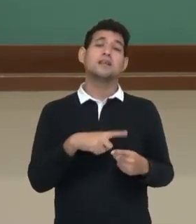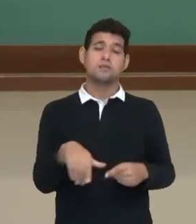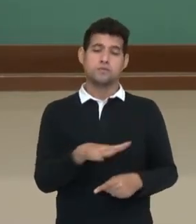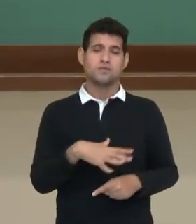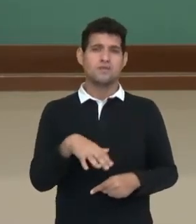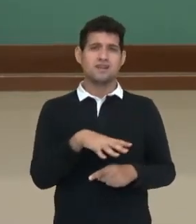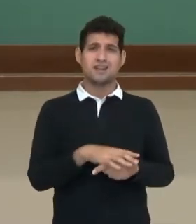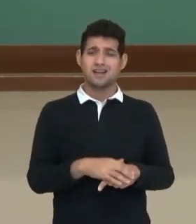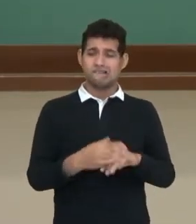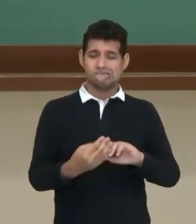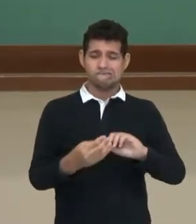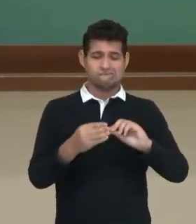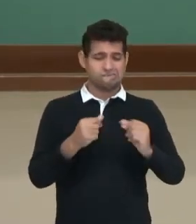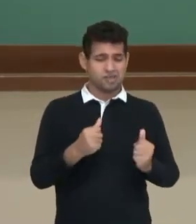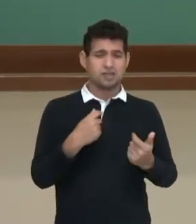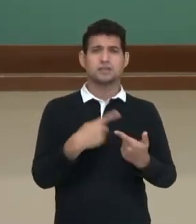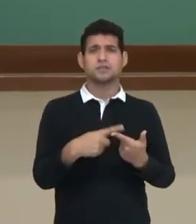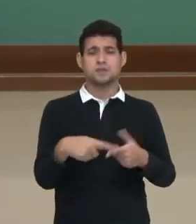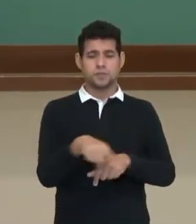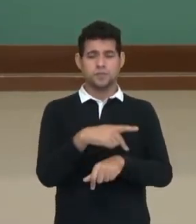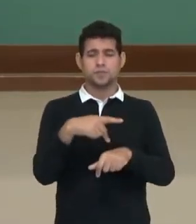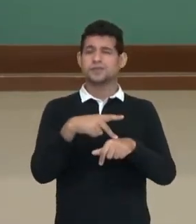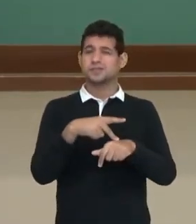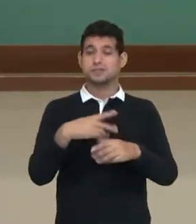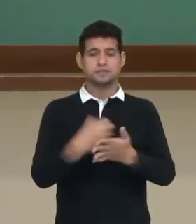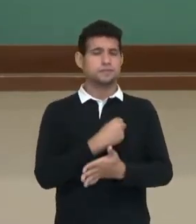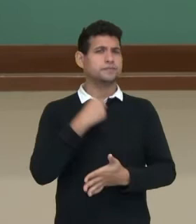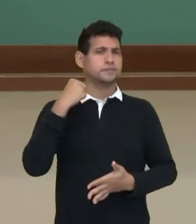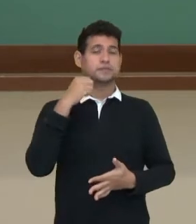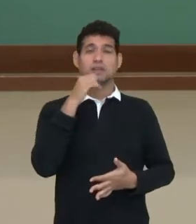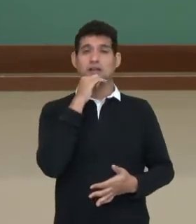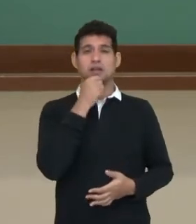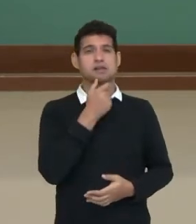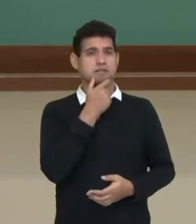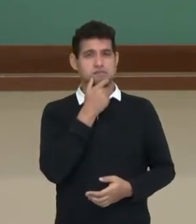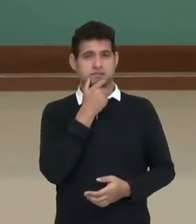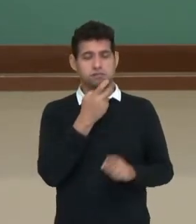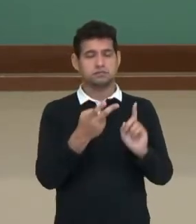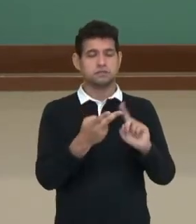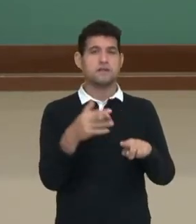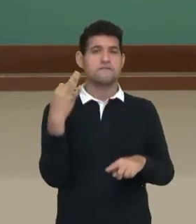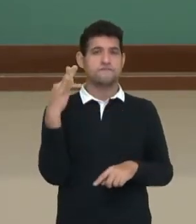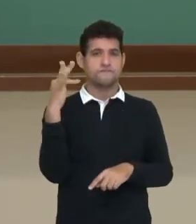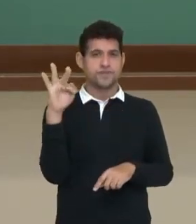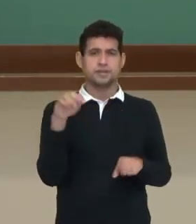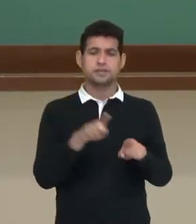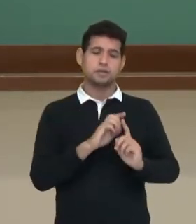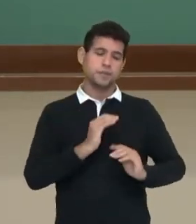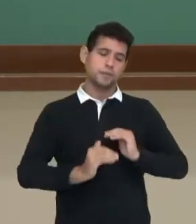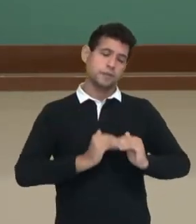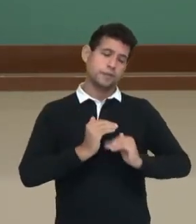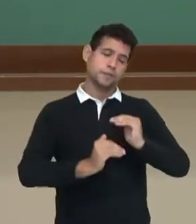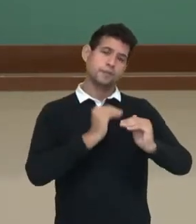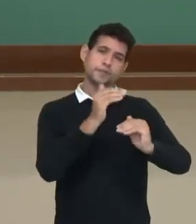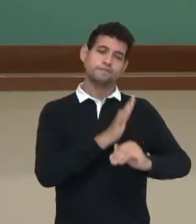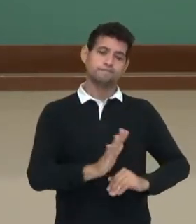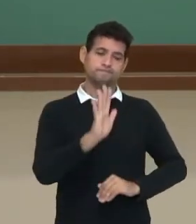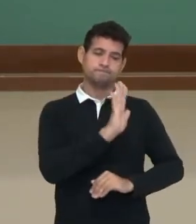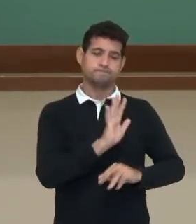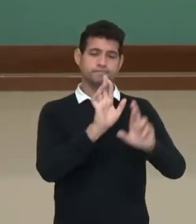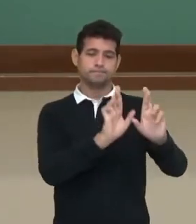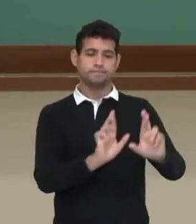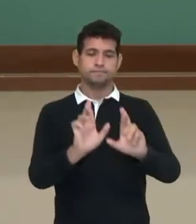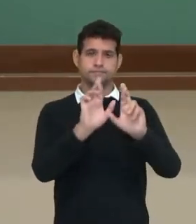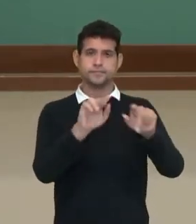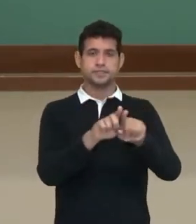território fragmentado por parte dos países vencedores, como a Inglaterra e a França, que passam a ocupar regiões ali